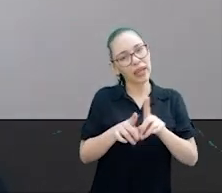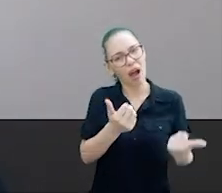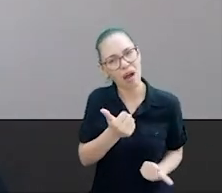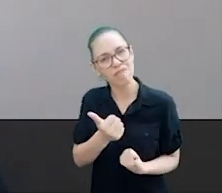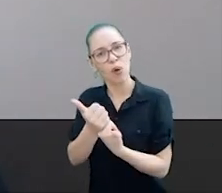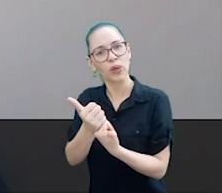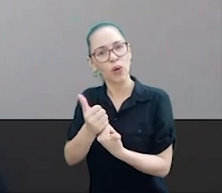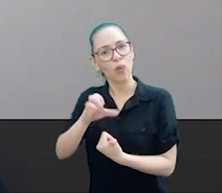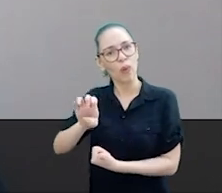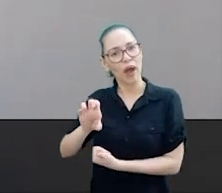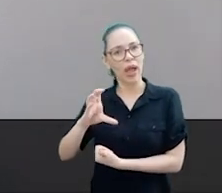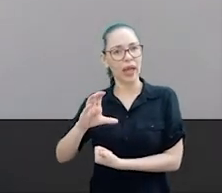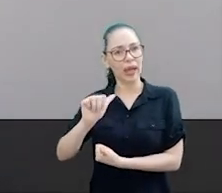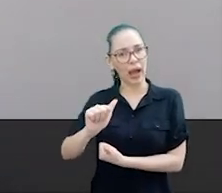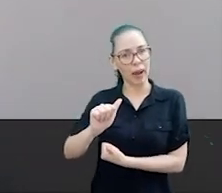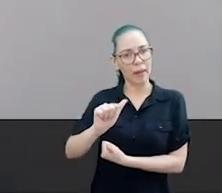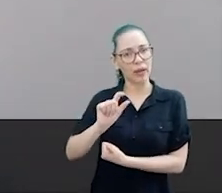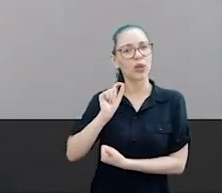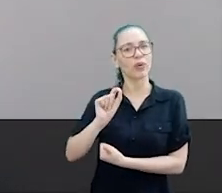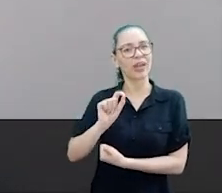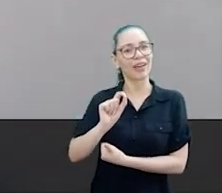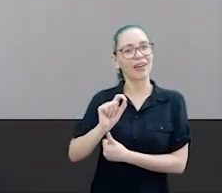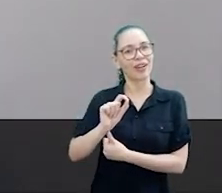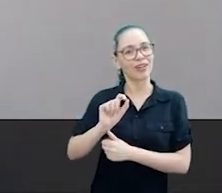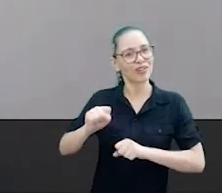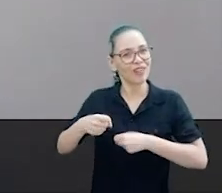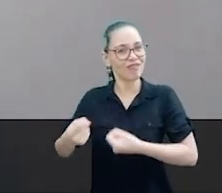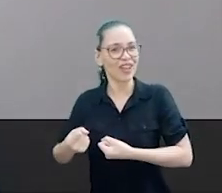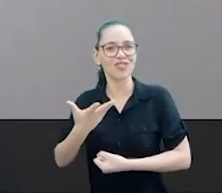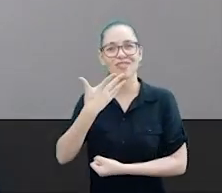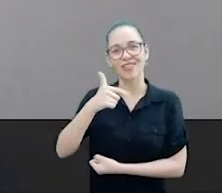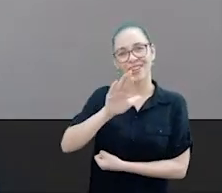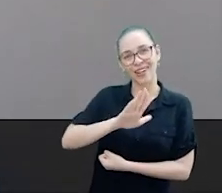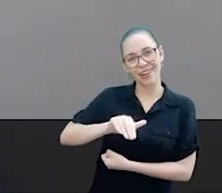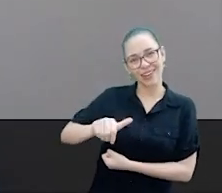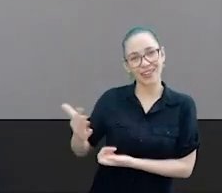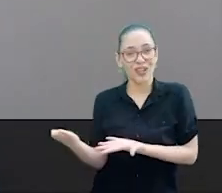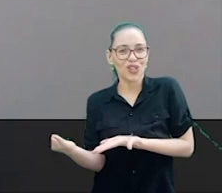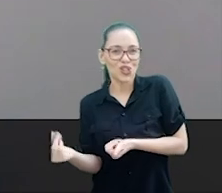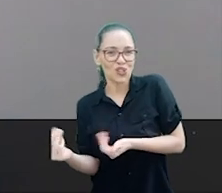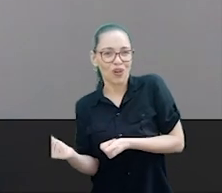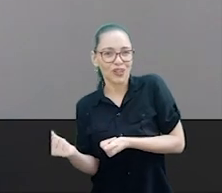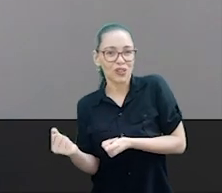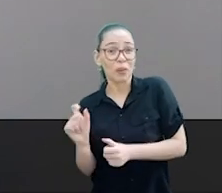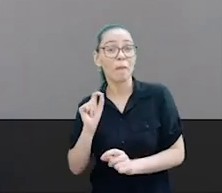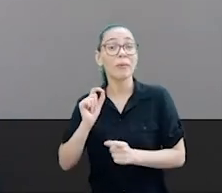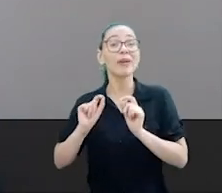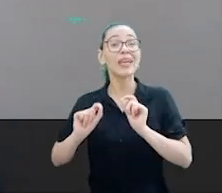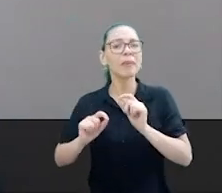Também a causa da criança e adolescente, o ECA. Para nossas